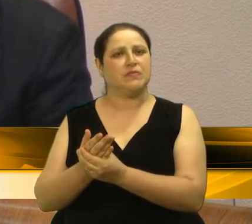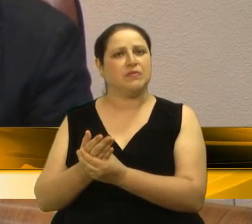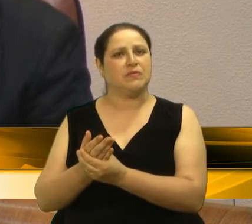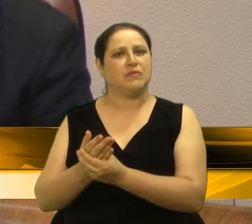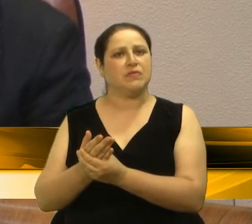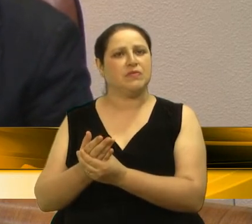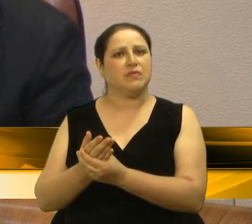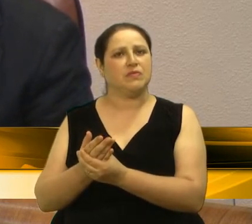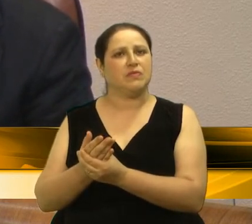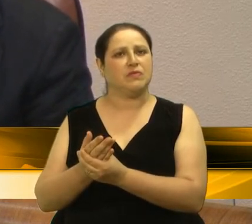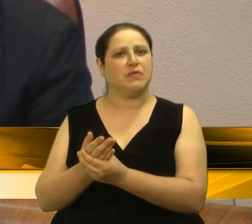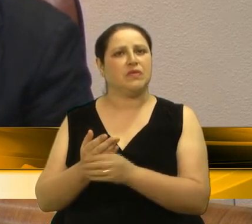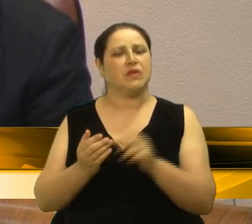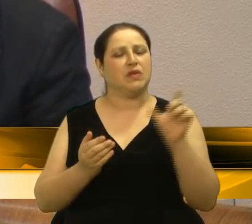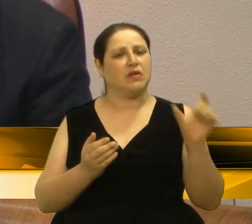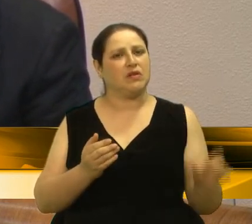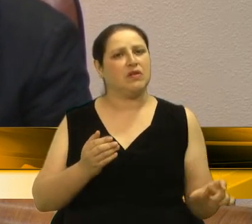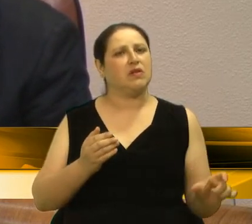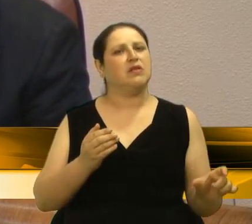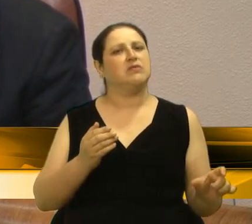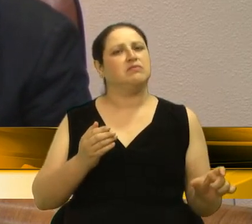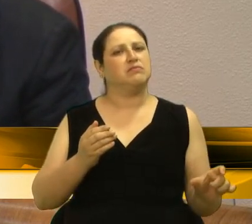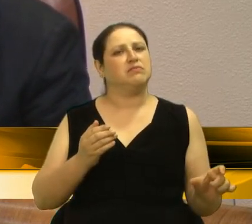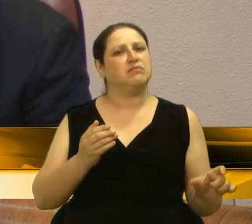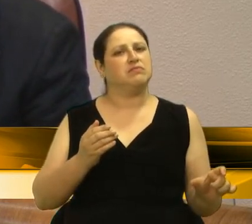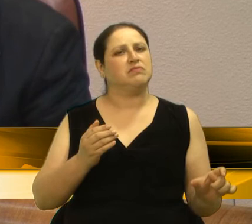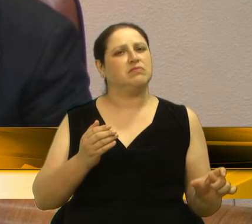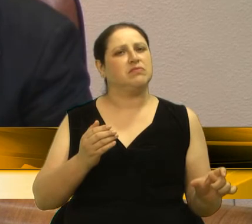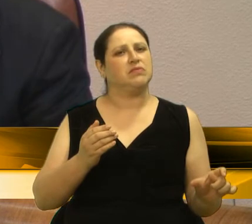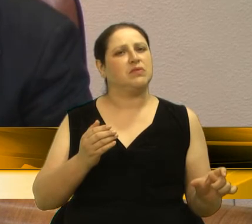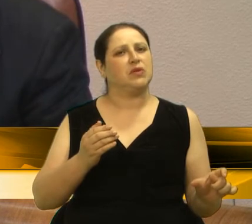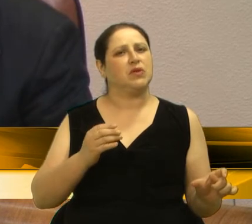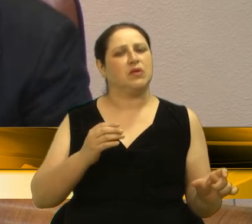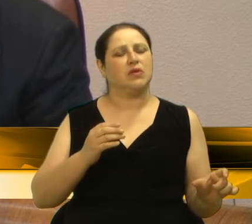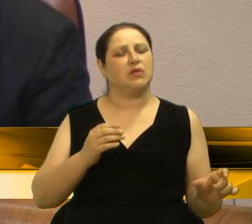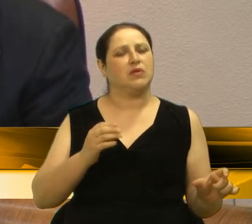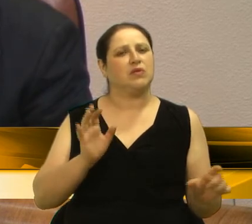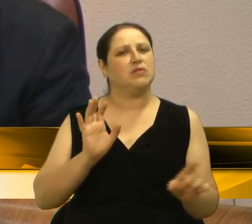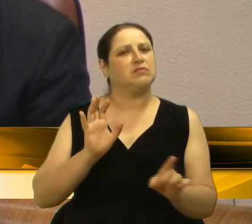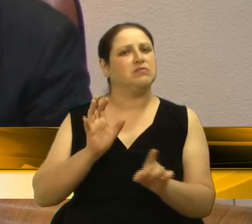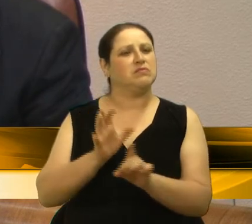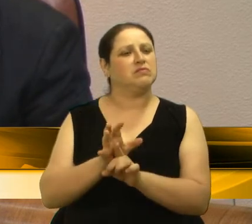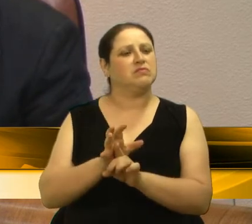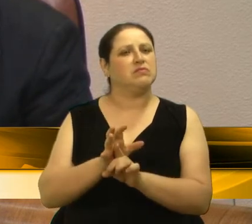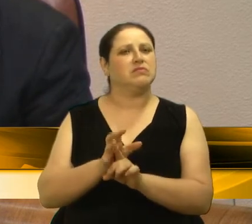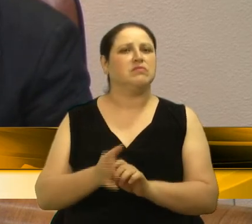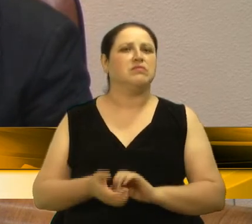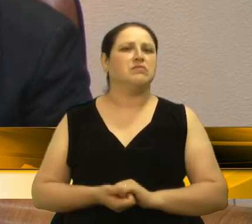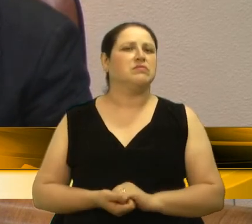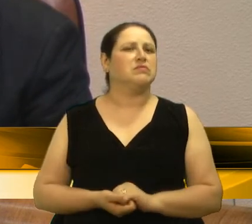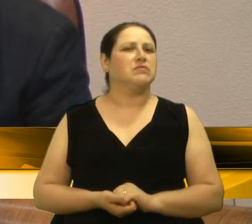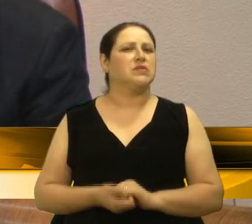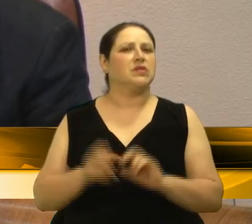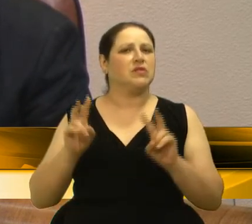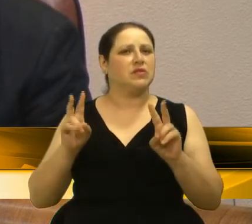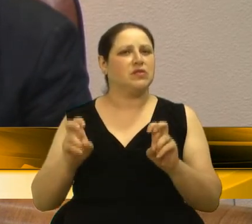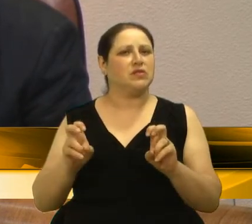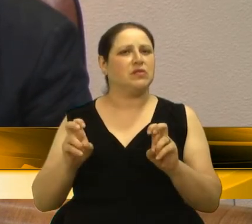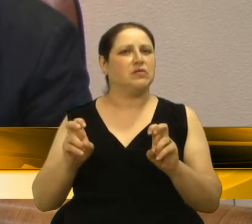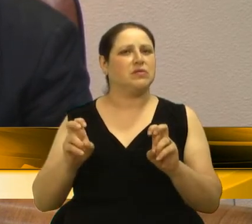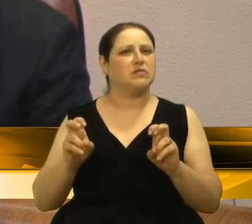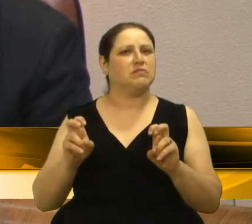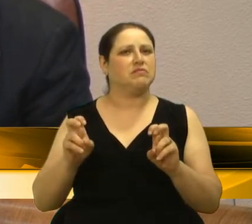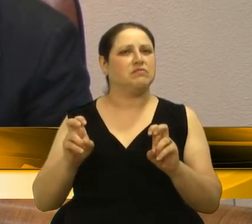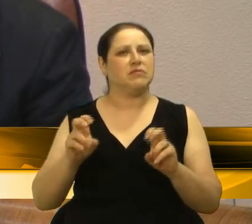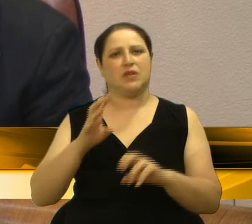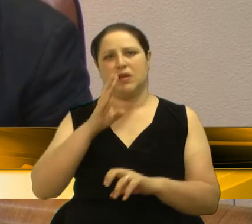contra o ato de notificação recebido da comissão processante, referente à denúncia apresentada pelo ex-vice-prefeito do município, por